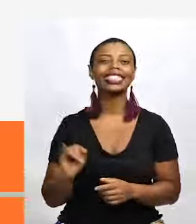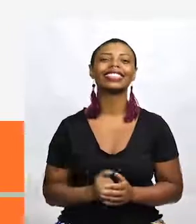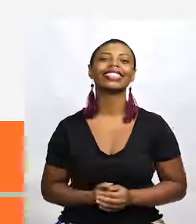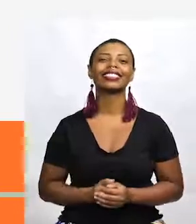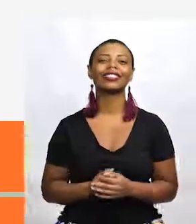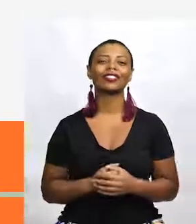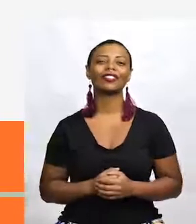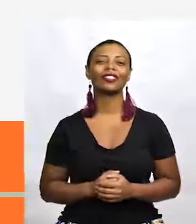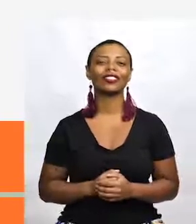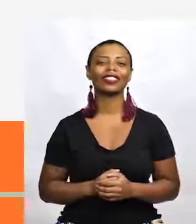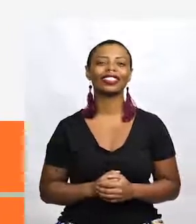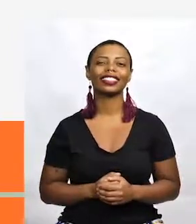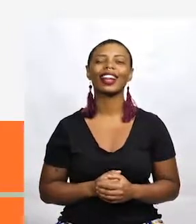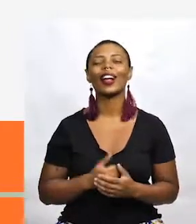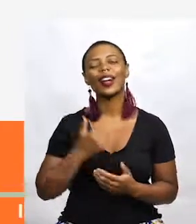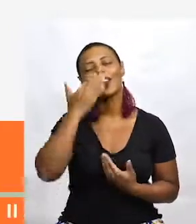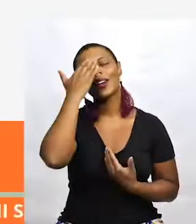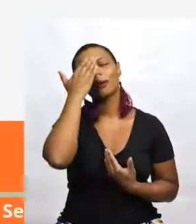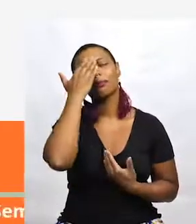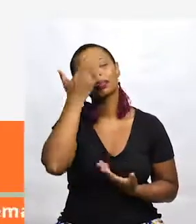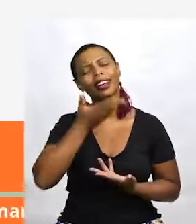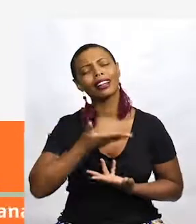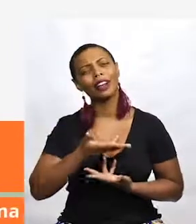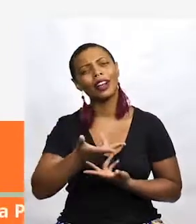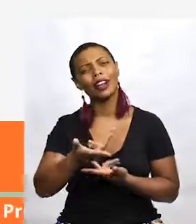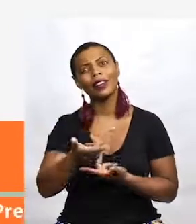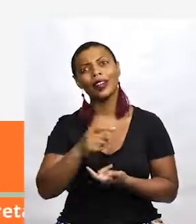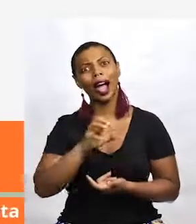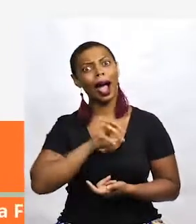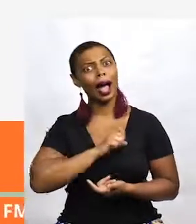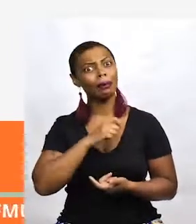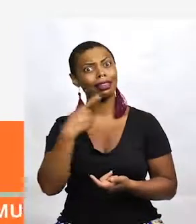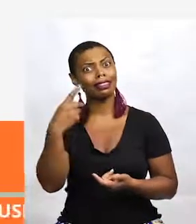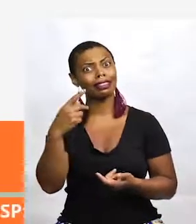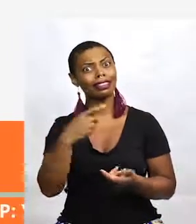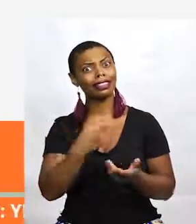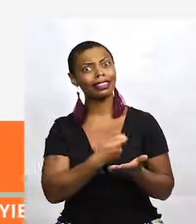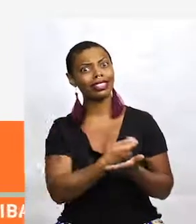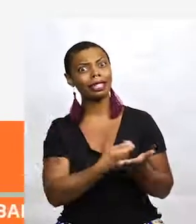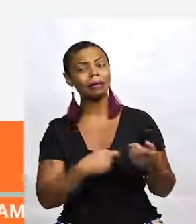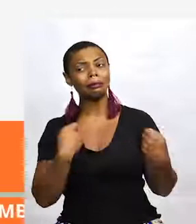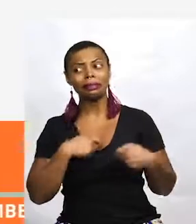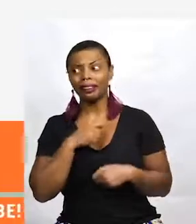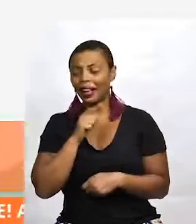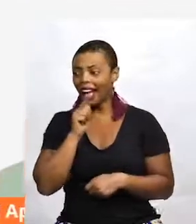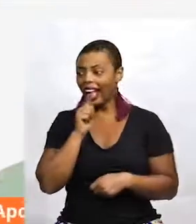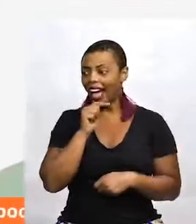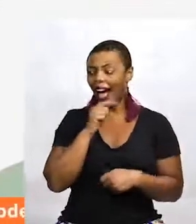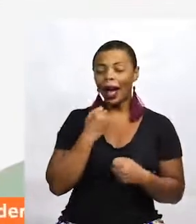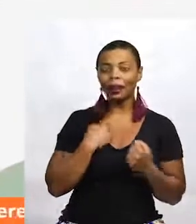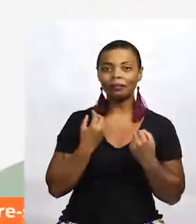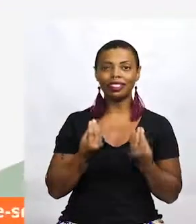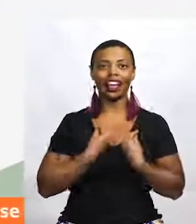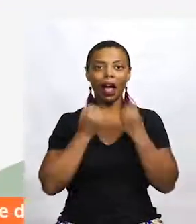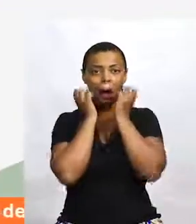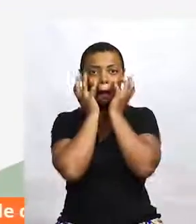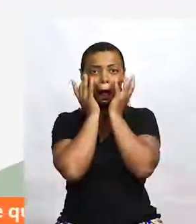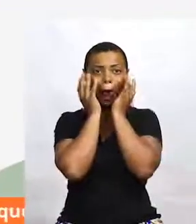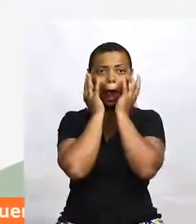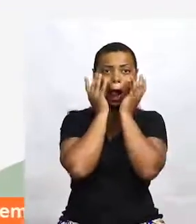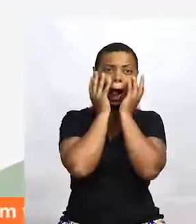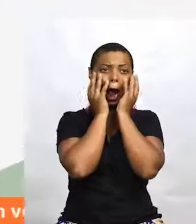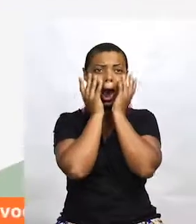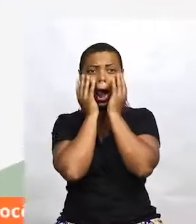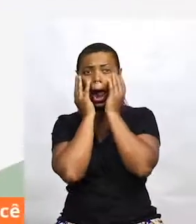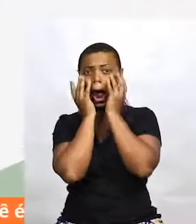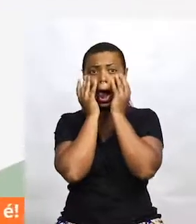Obrigada pelo convite. Amei o texto, tive que até beber água. que é emocionante. Nunca achei